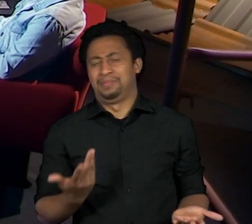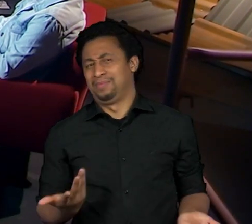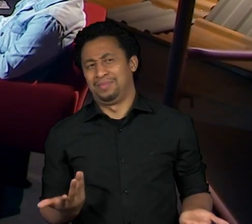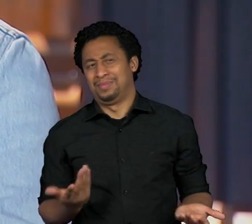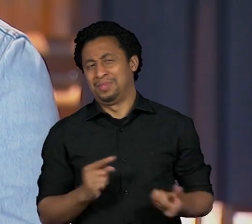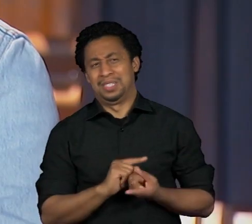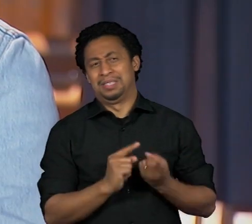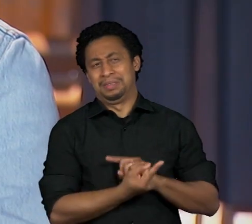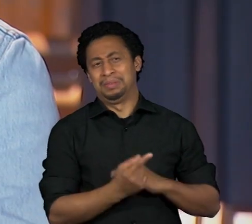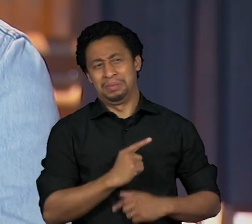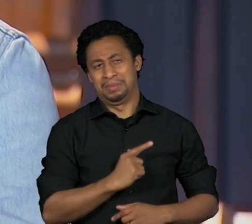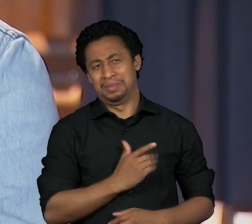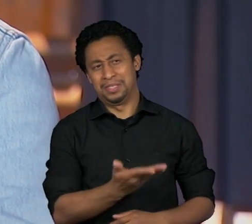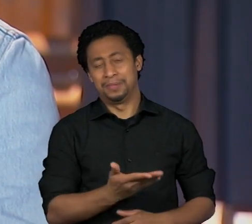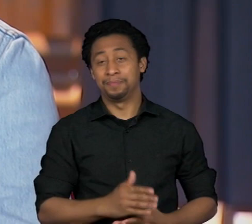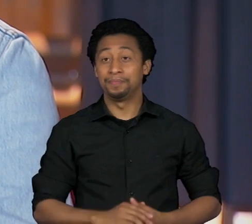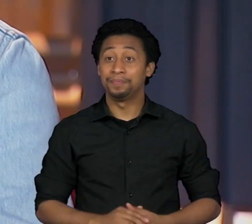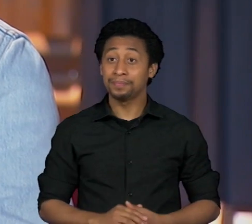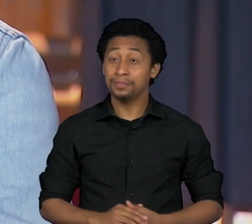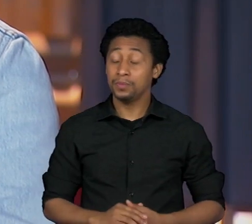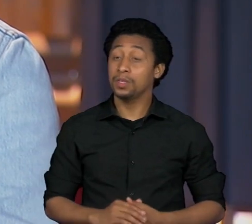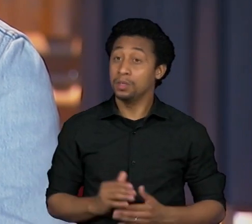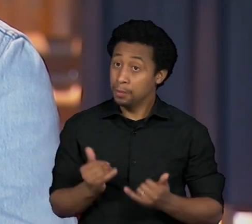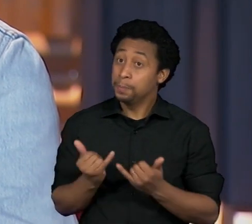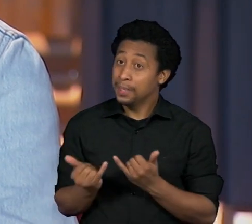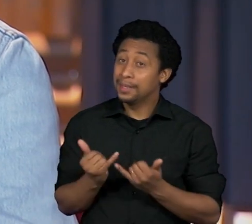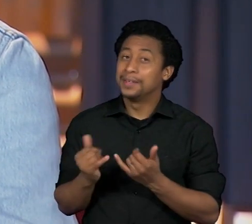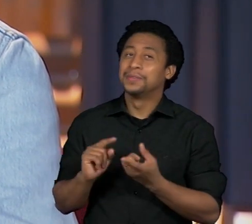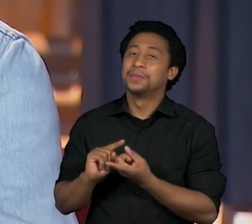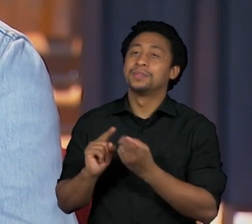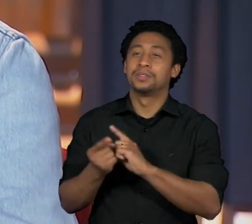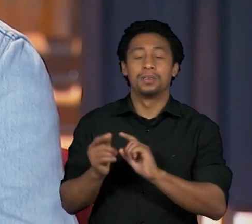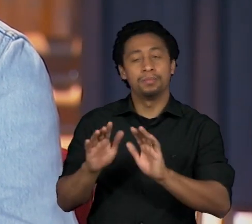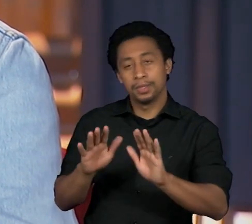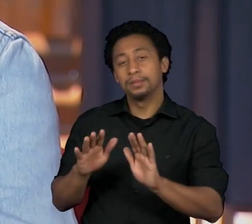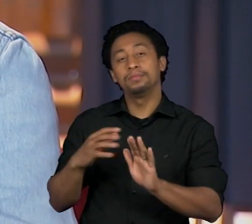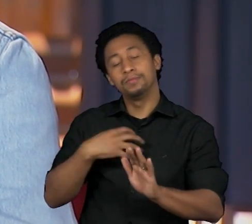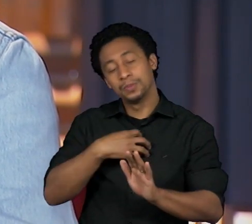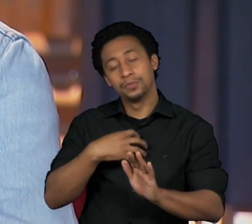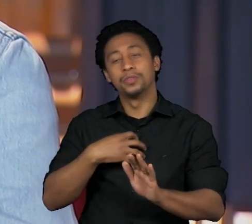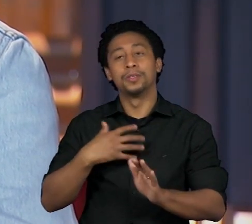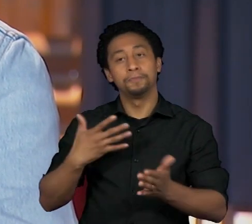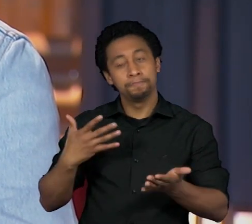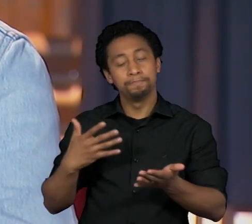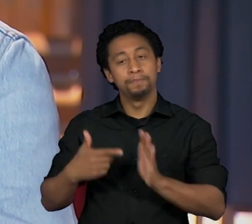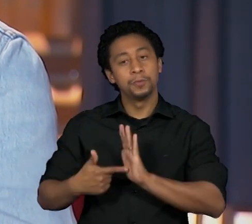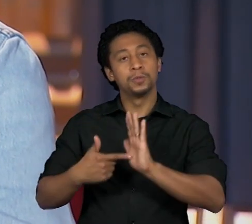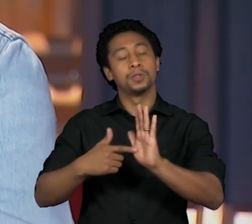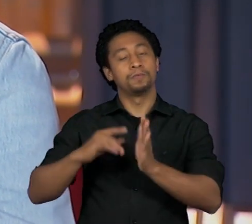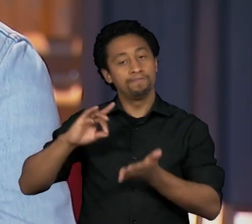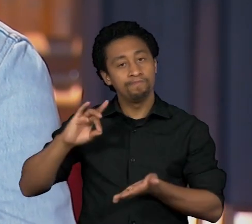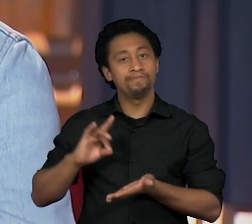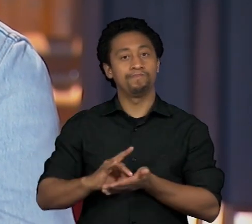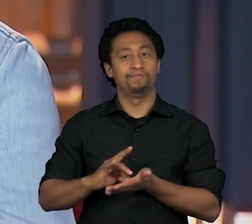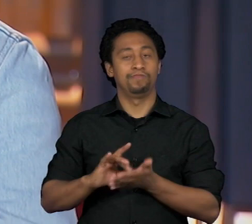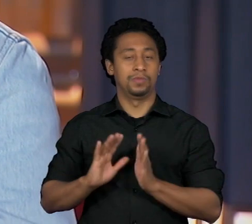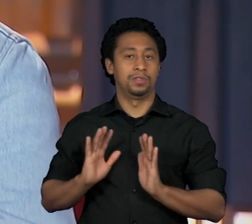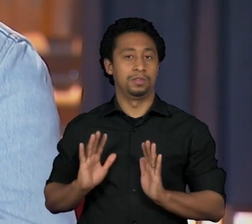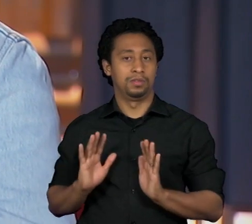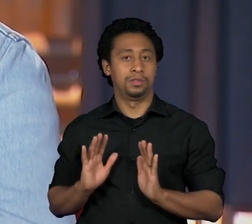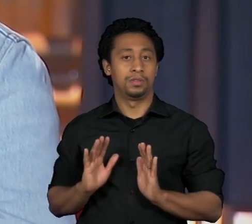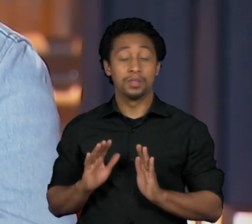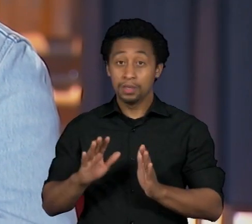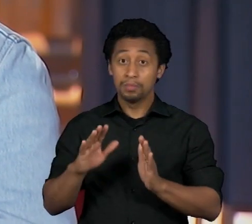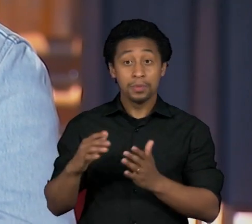não? Parece uma contradição, mas é uma expressão bem realista do nosso dilema. Ah. Por um lado, gente nunca